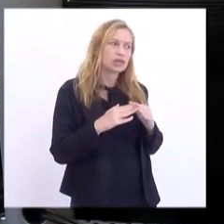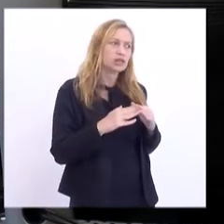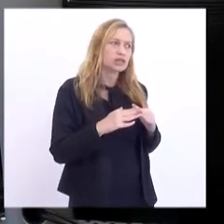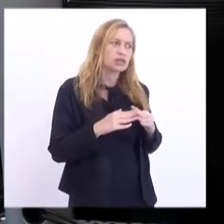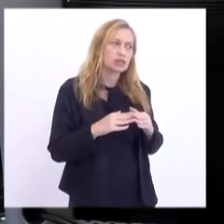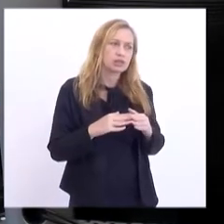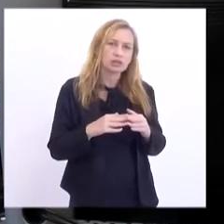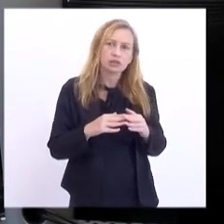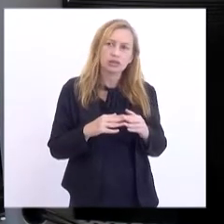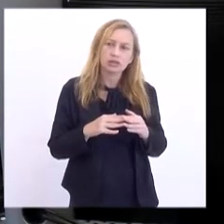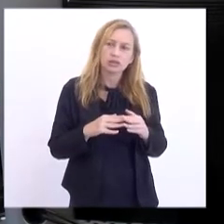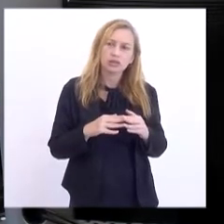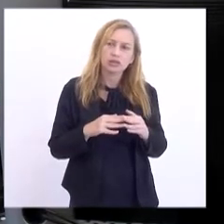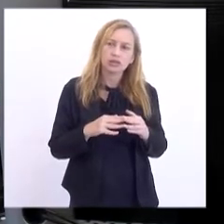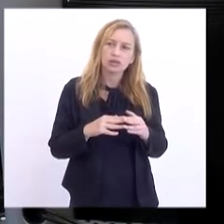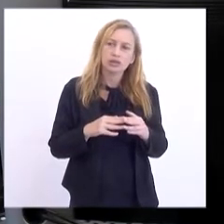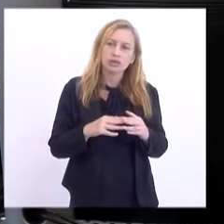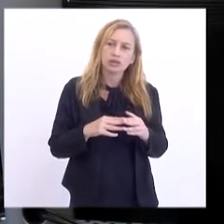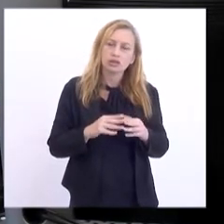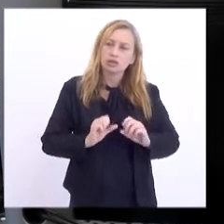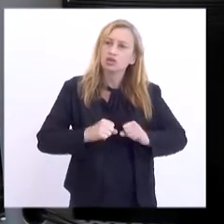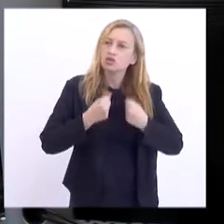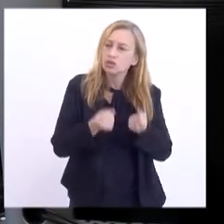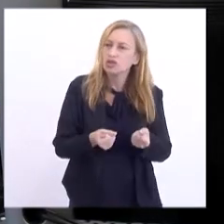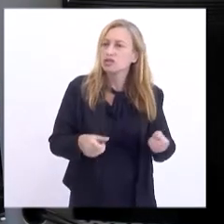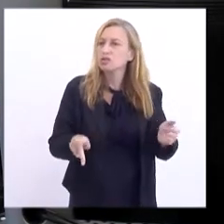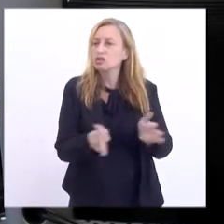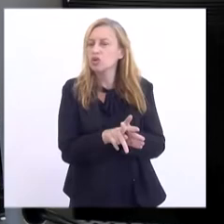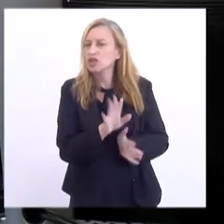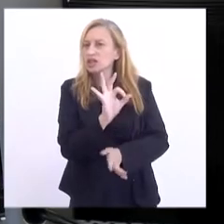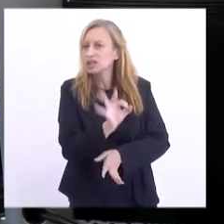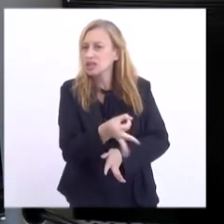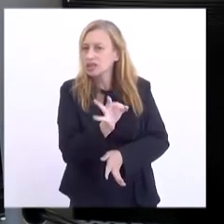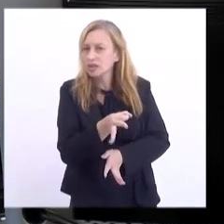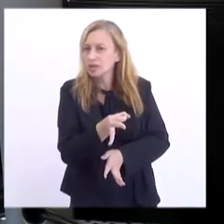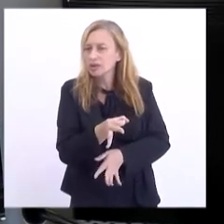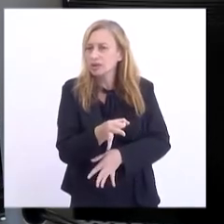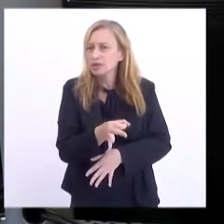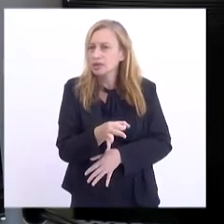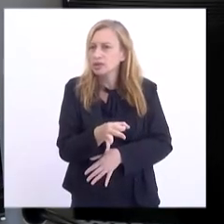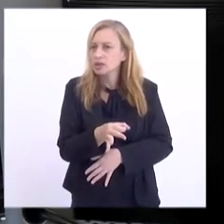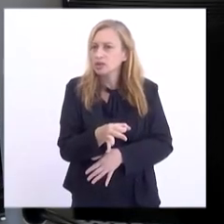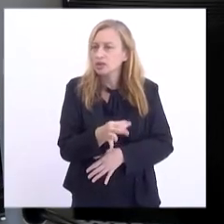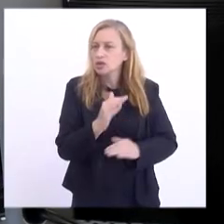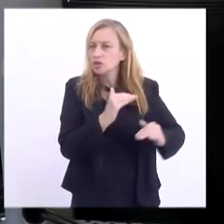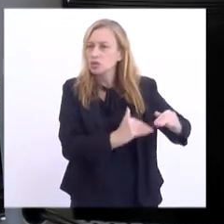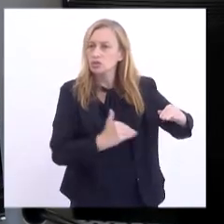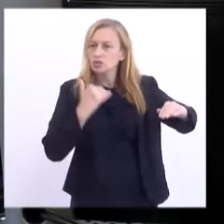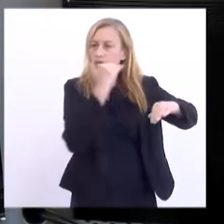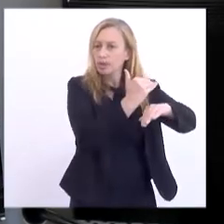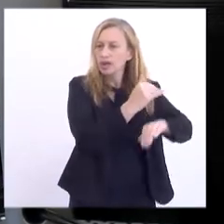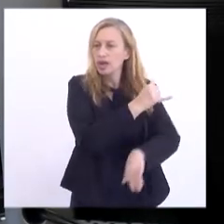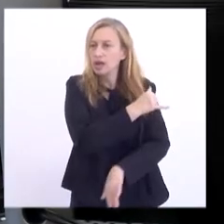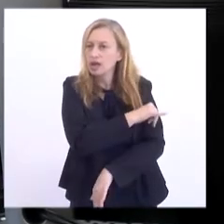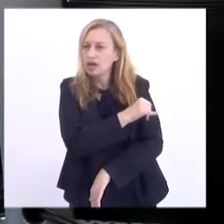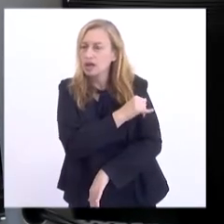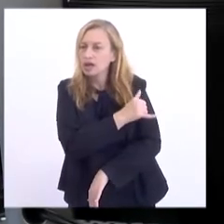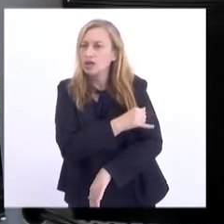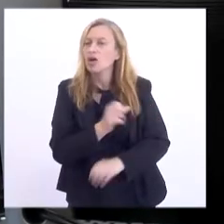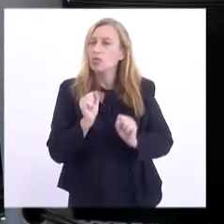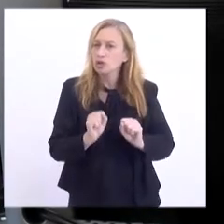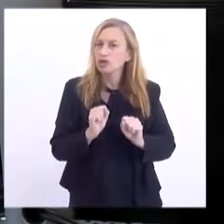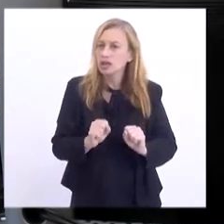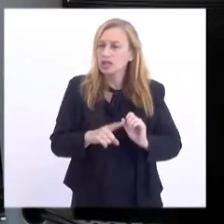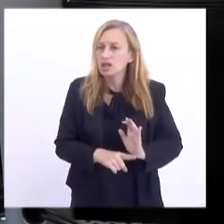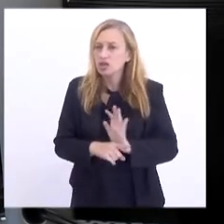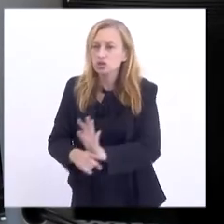é o debruçamos em projetos justamente para que é o super RJ também pudesse dar conta